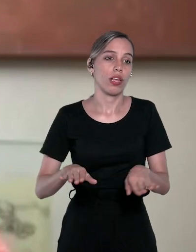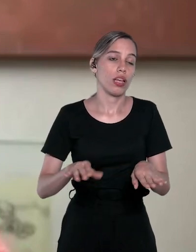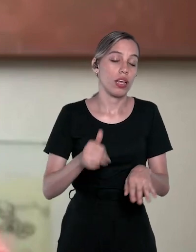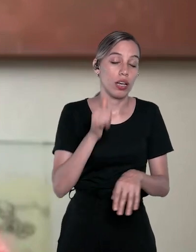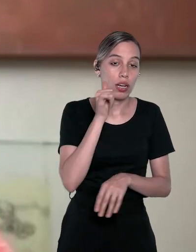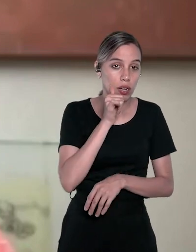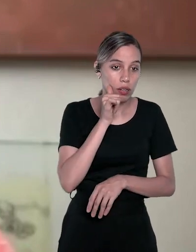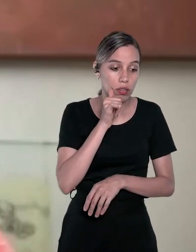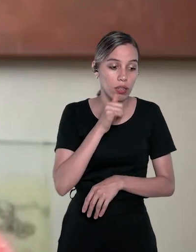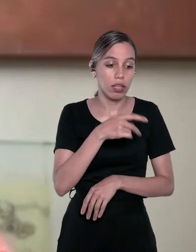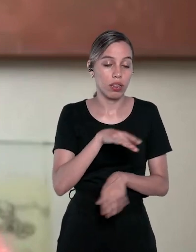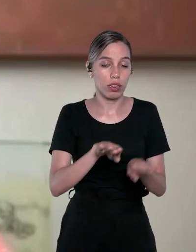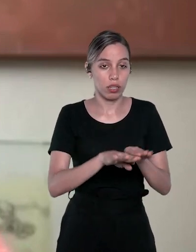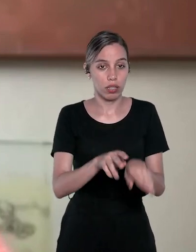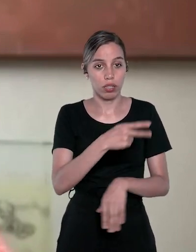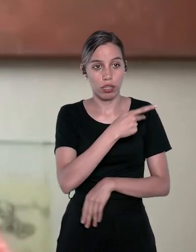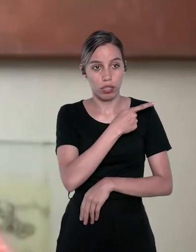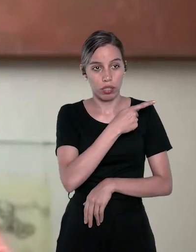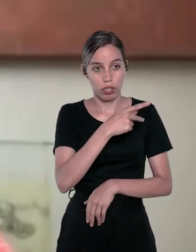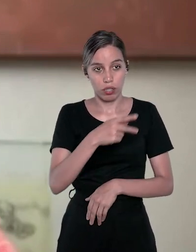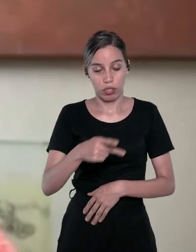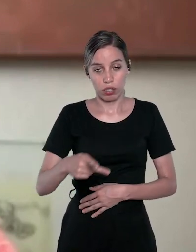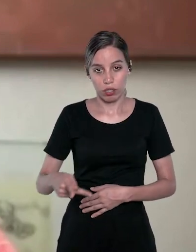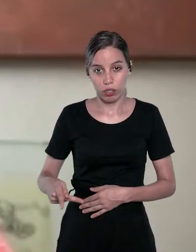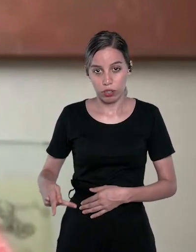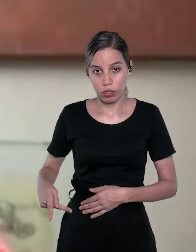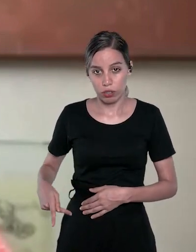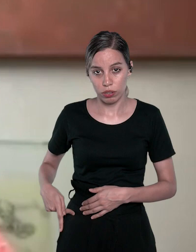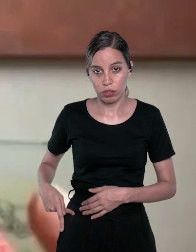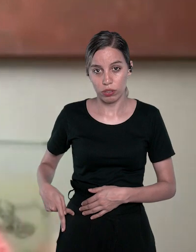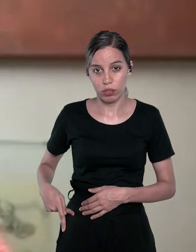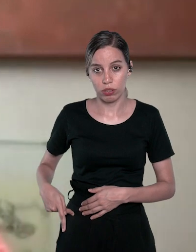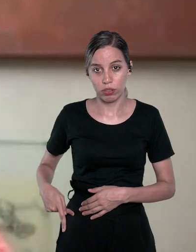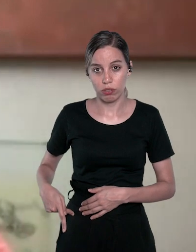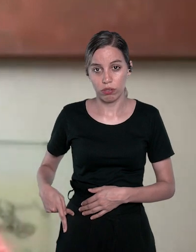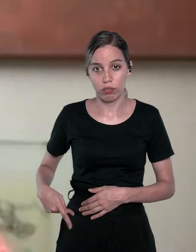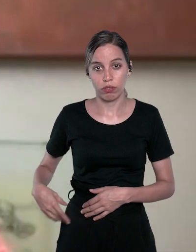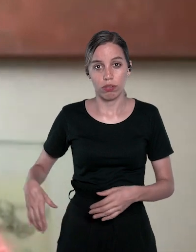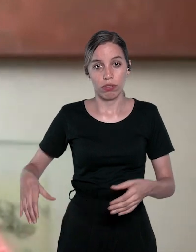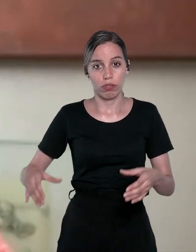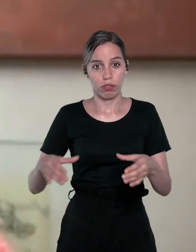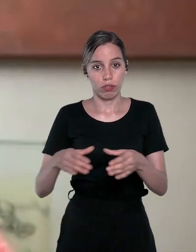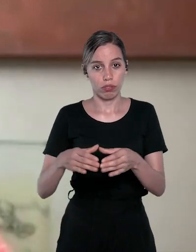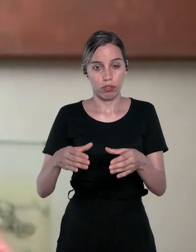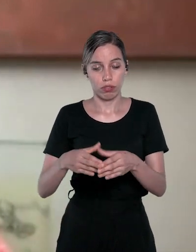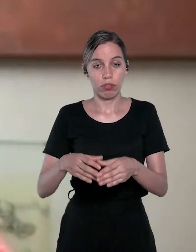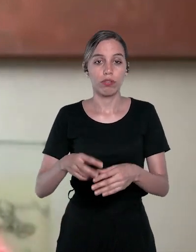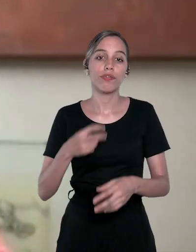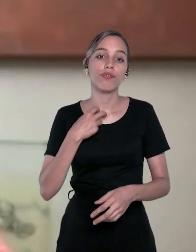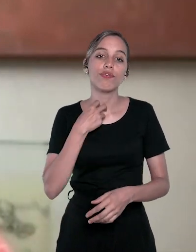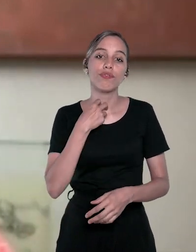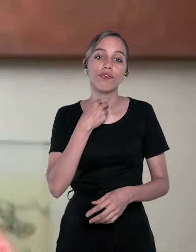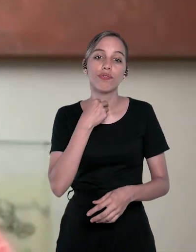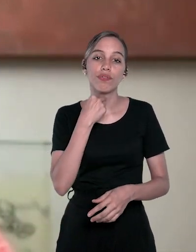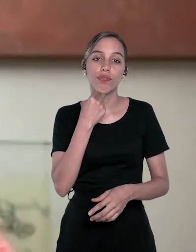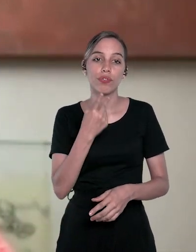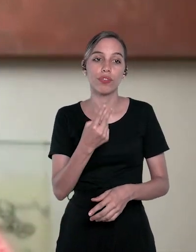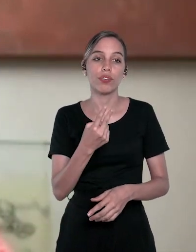da época. Enfim, ela foi presidente